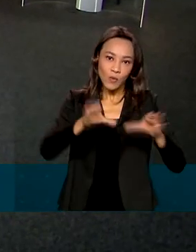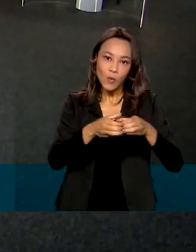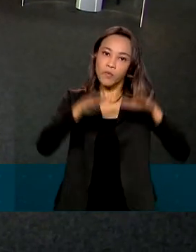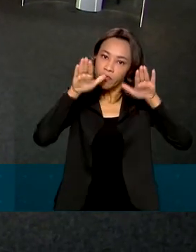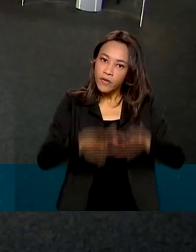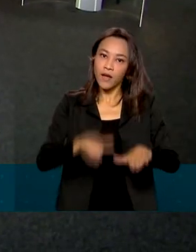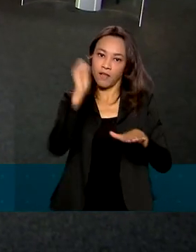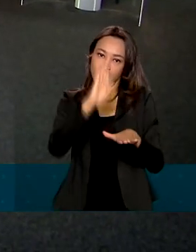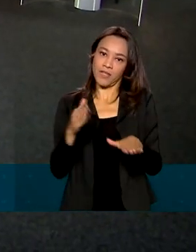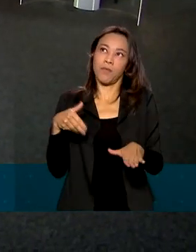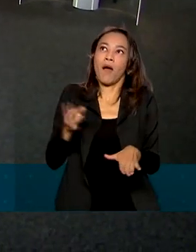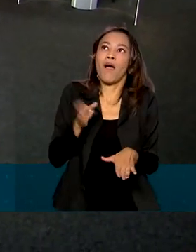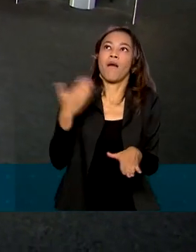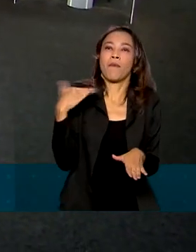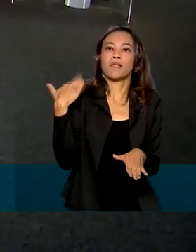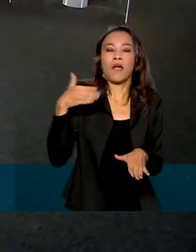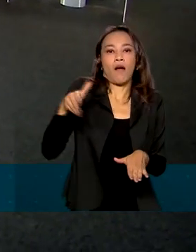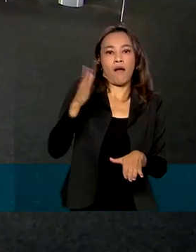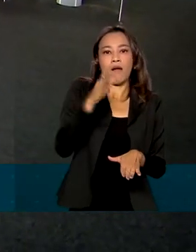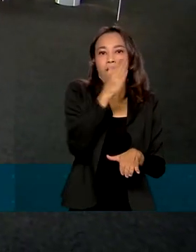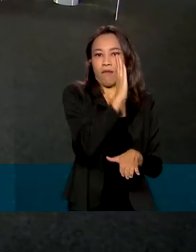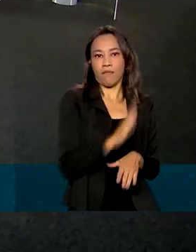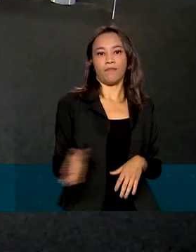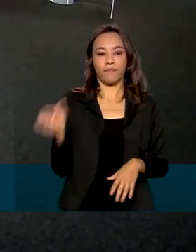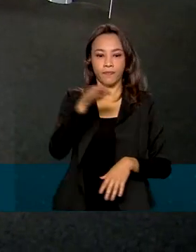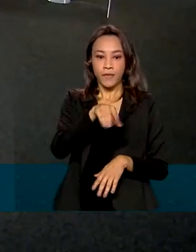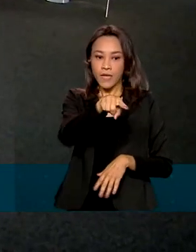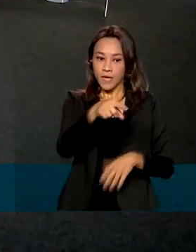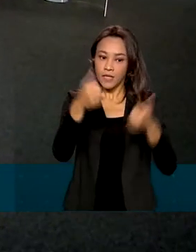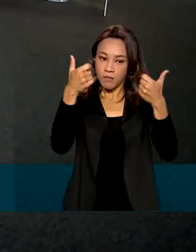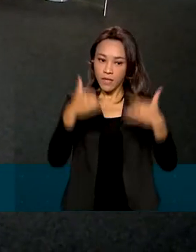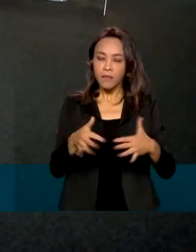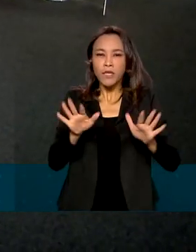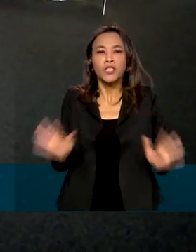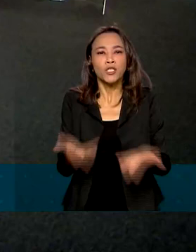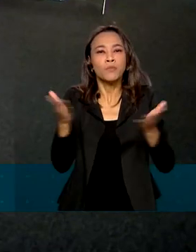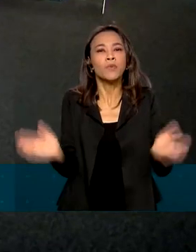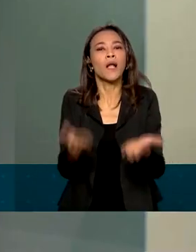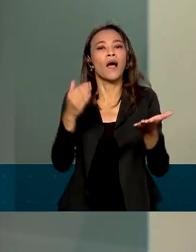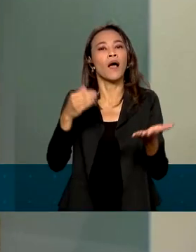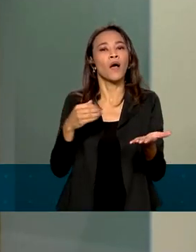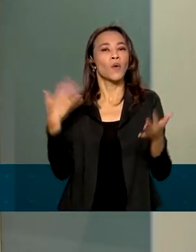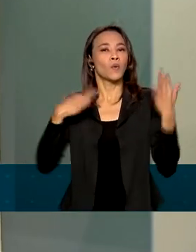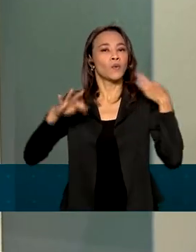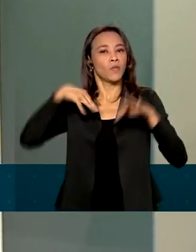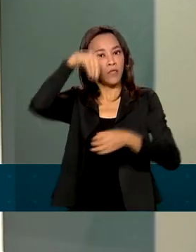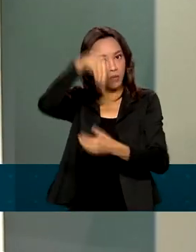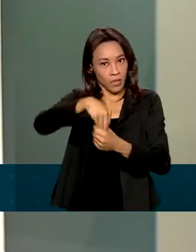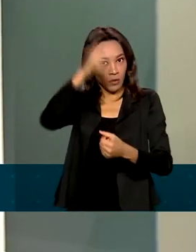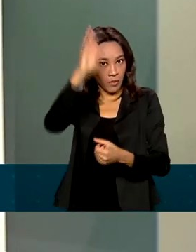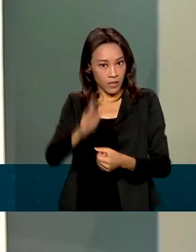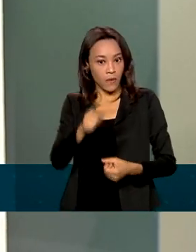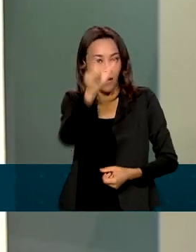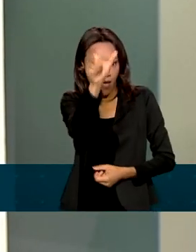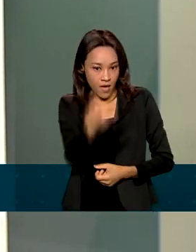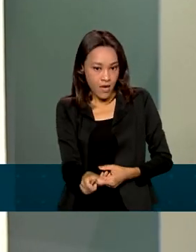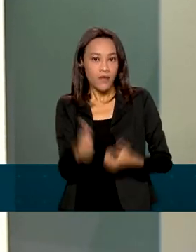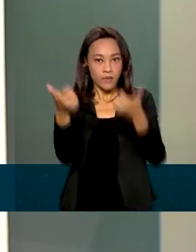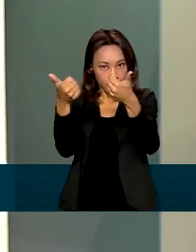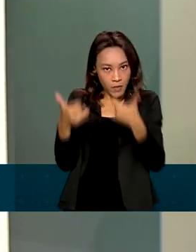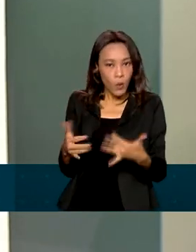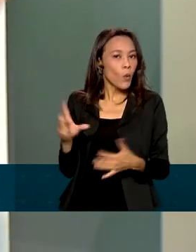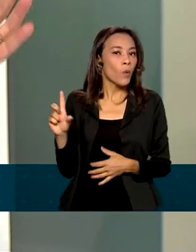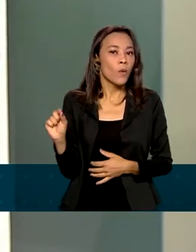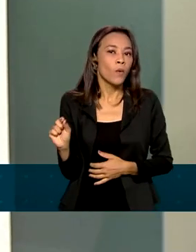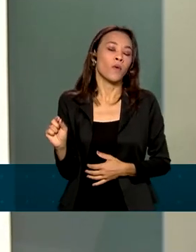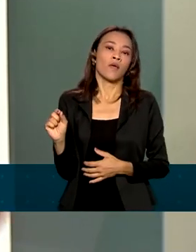uma das campanhas do Ministério do Turismo para estimular o turismo interno é a viagem pelo Brasil Dilson Machado Filho contou o